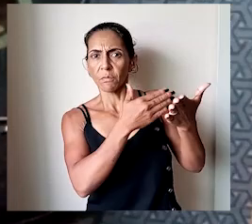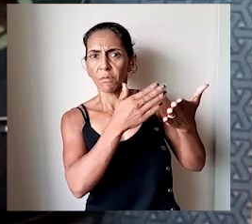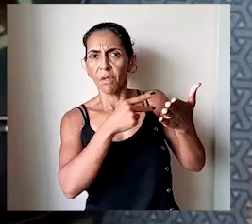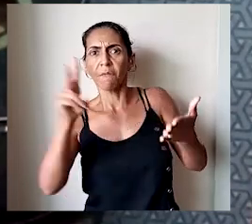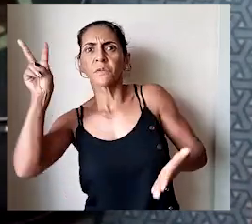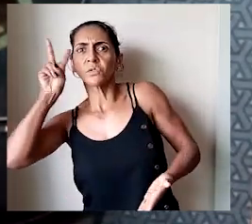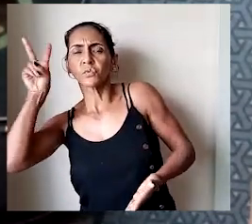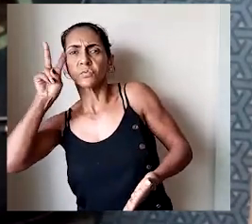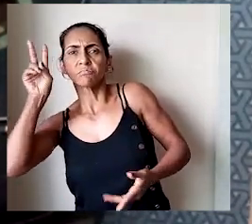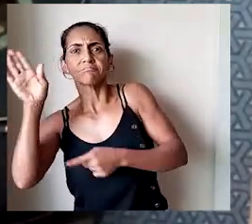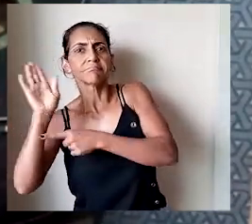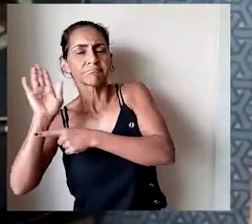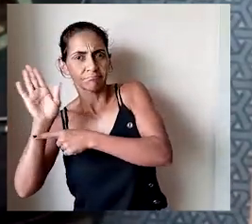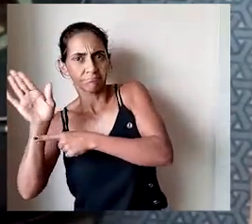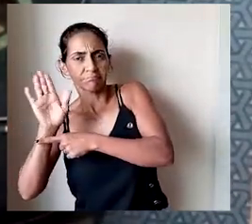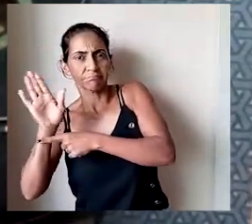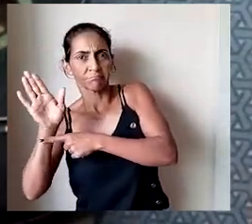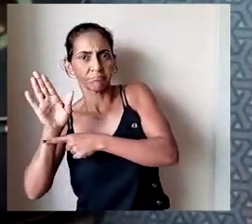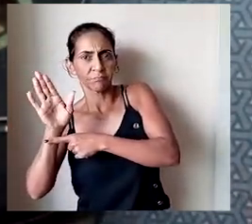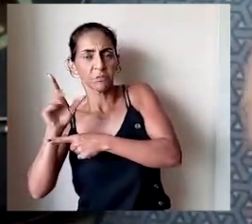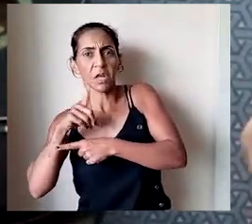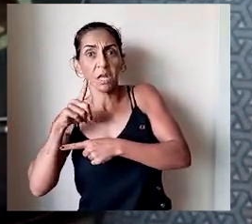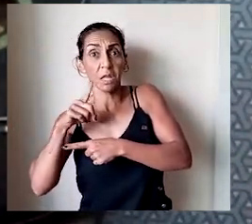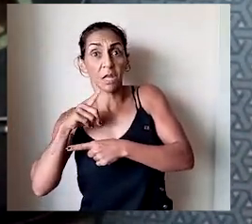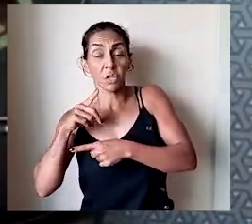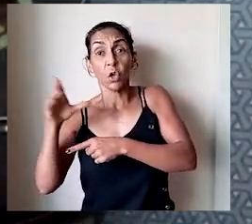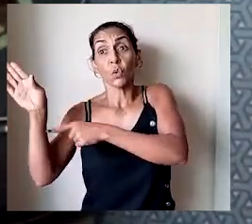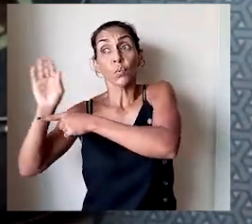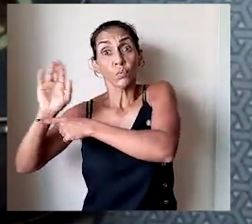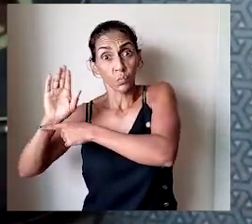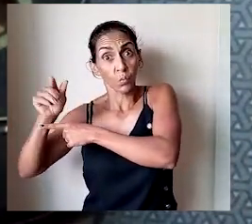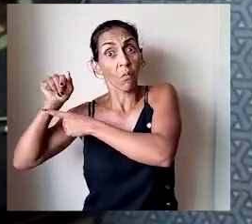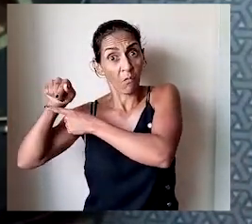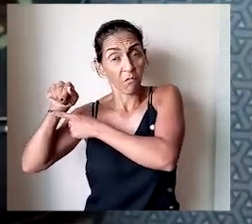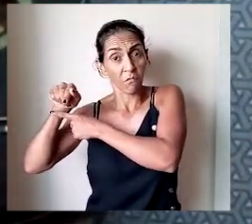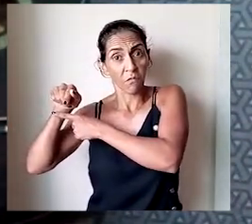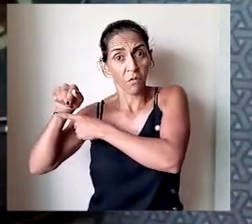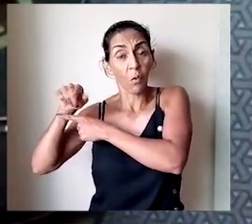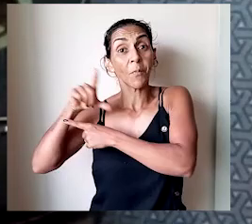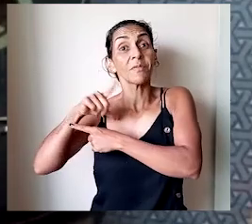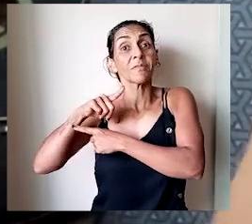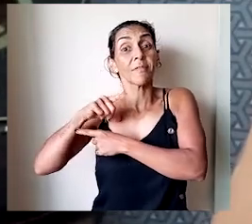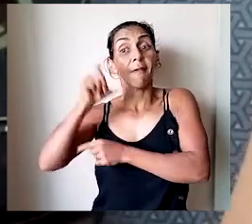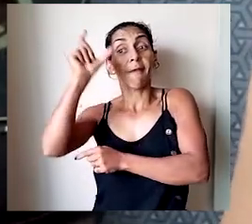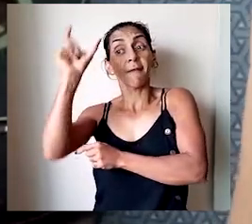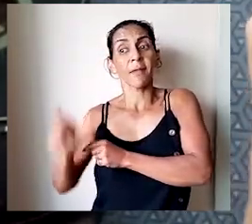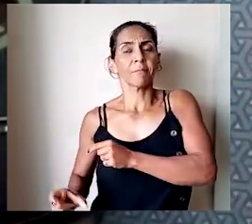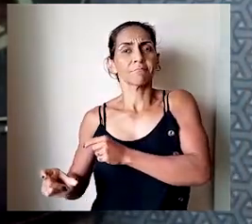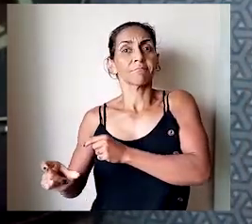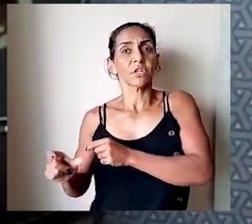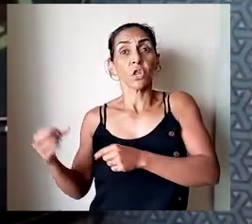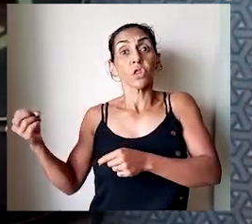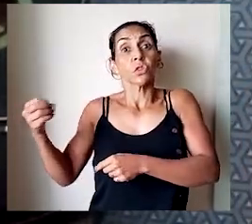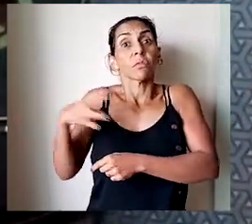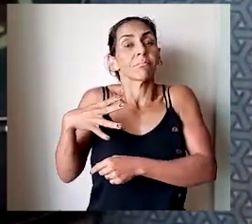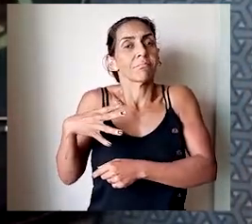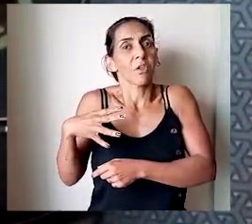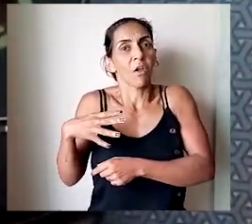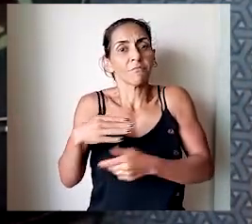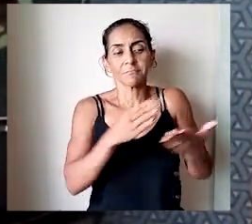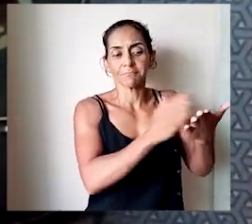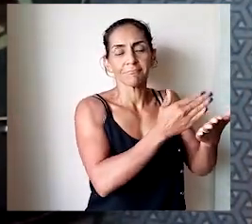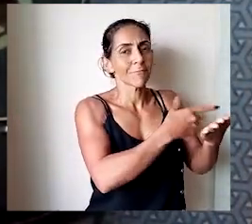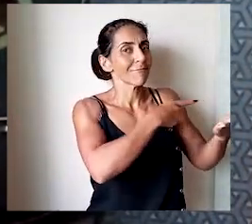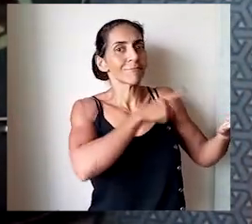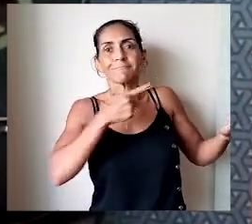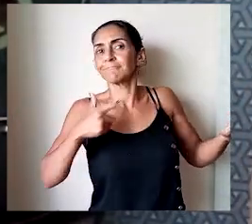Então eles inseriram um personagem novo. Eu vou deixar que vocês assistam, ou quem já assistiu vai saber quem é, o amiguinho da Coraline. Eles